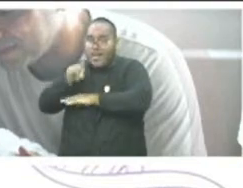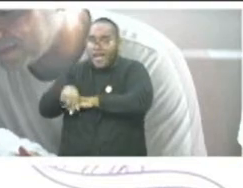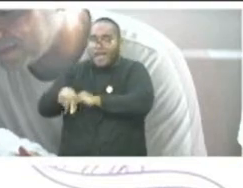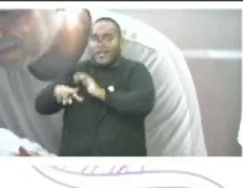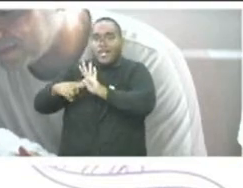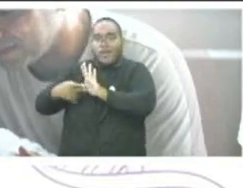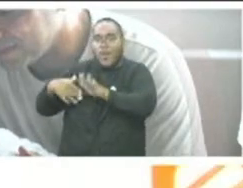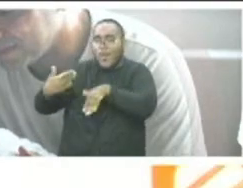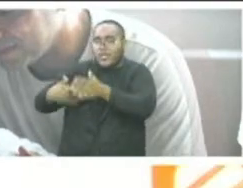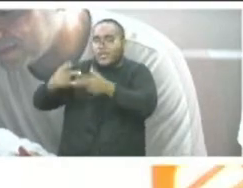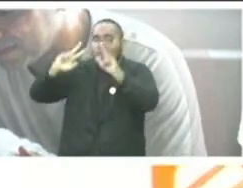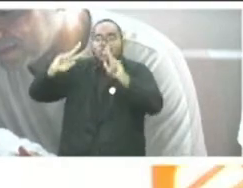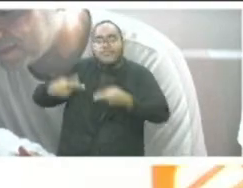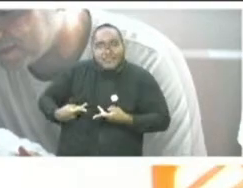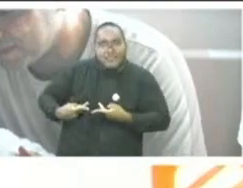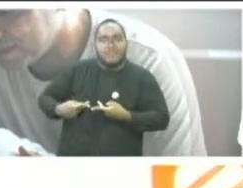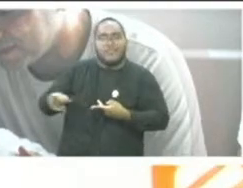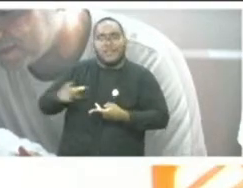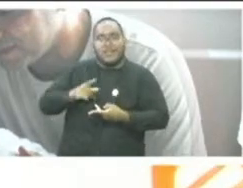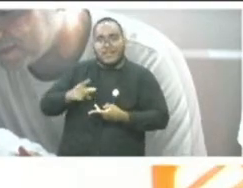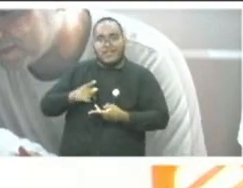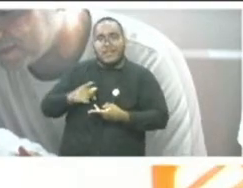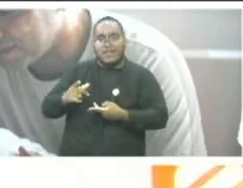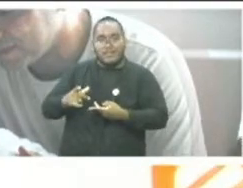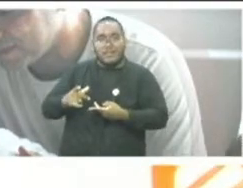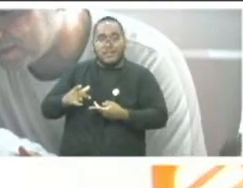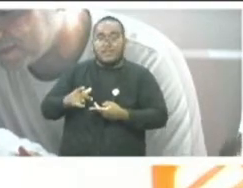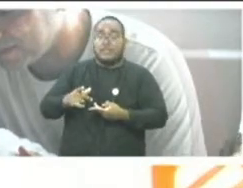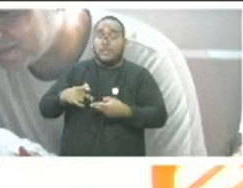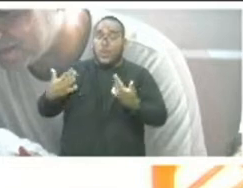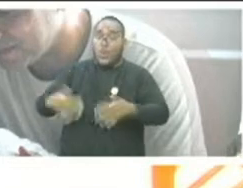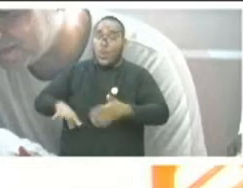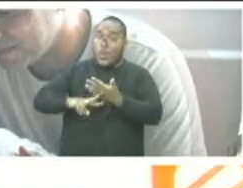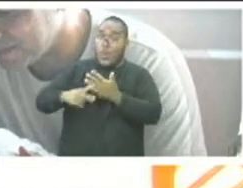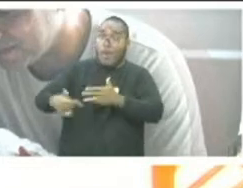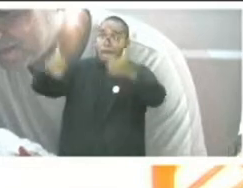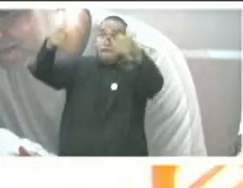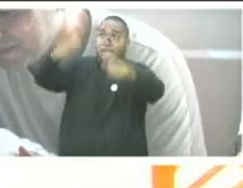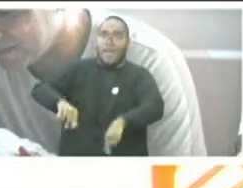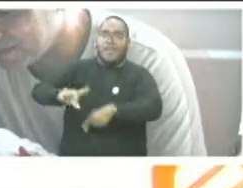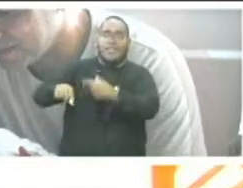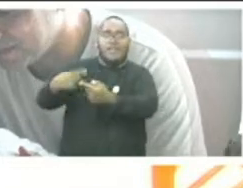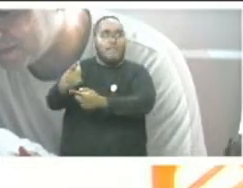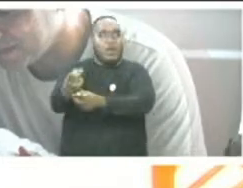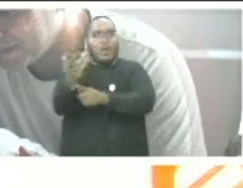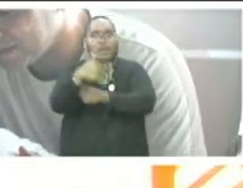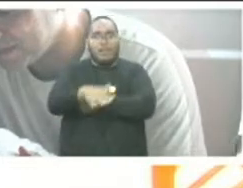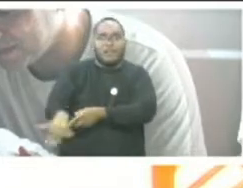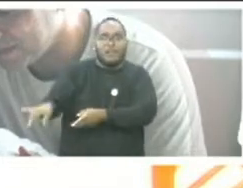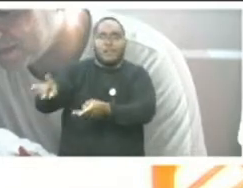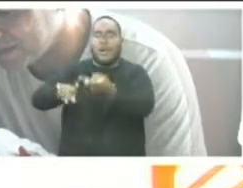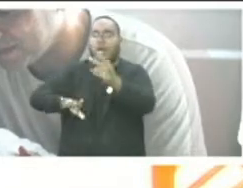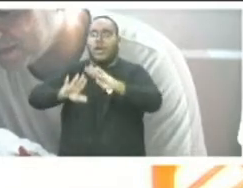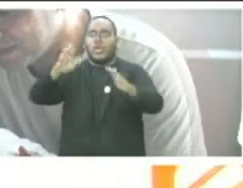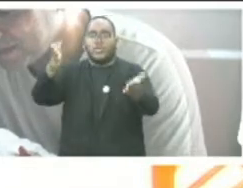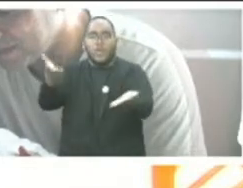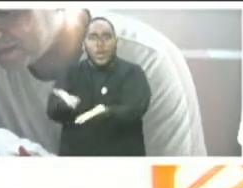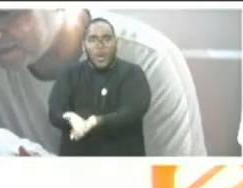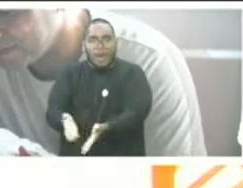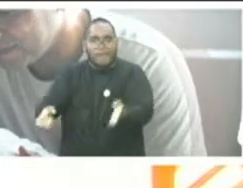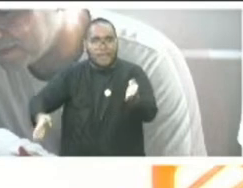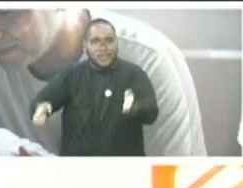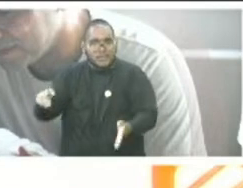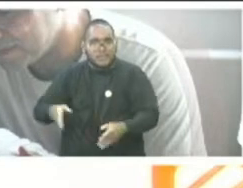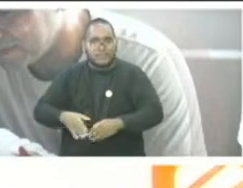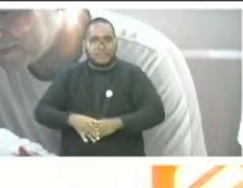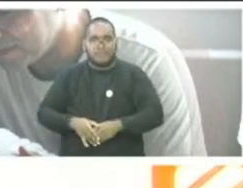imunização. E isso vai custar muito caro lá na frente, quando a gente pensa na primeira infância, idade escolar, tudo isso.